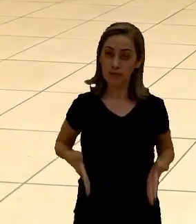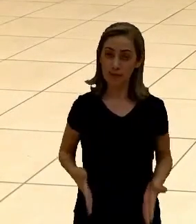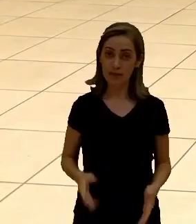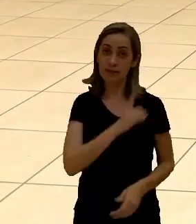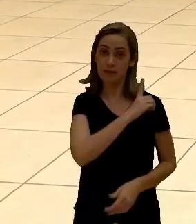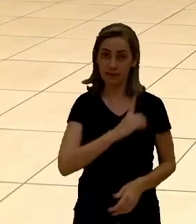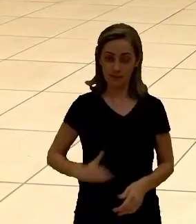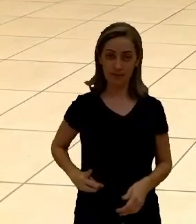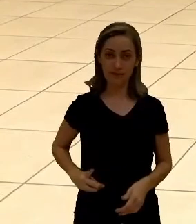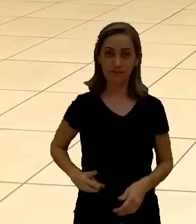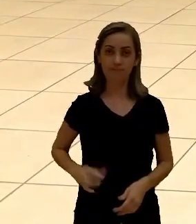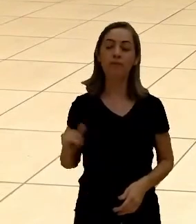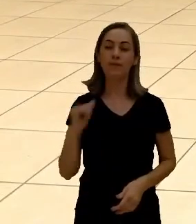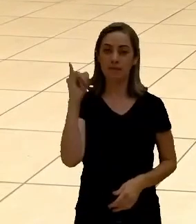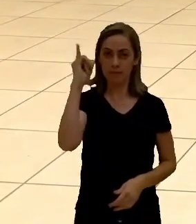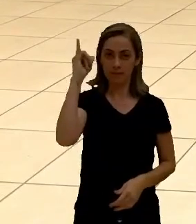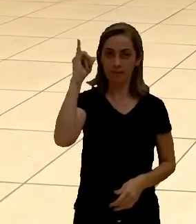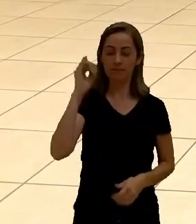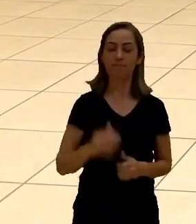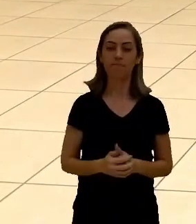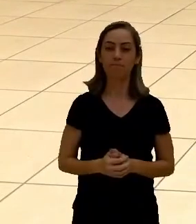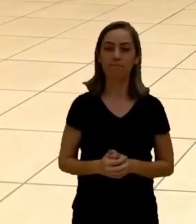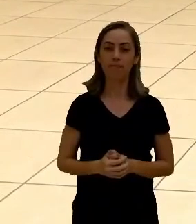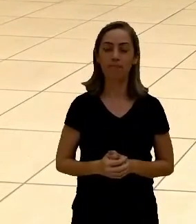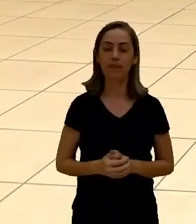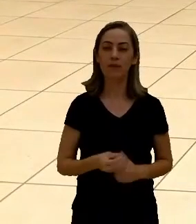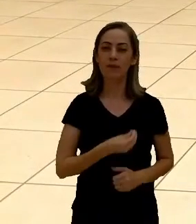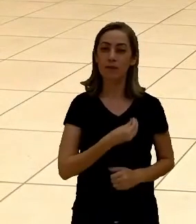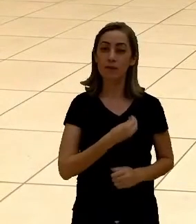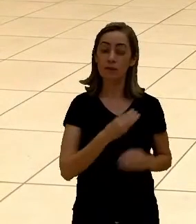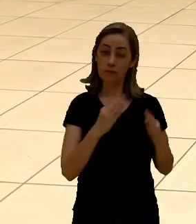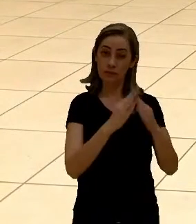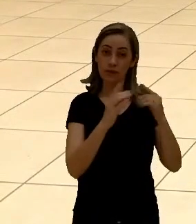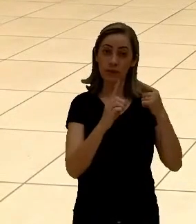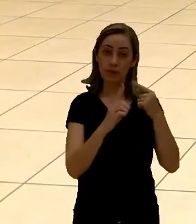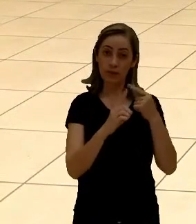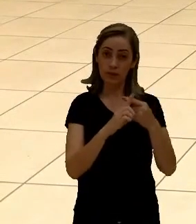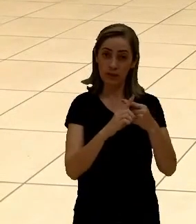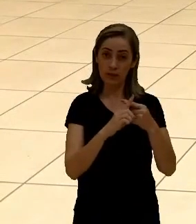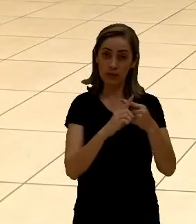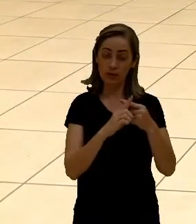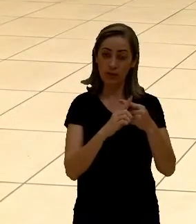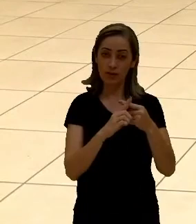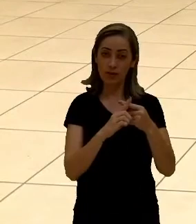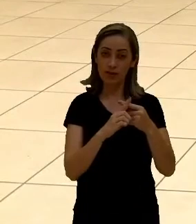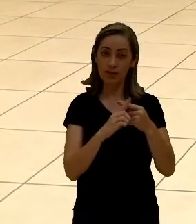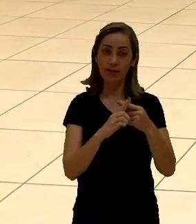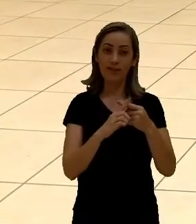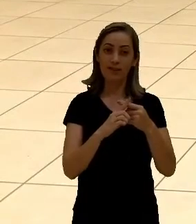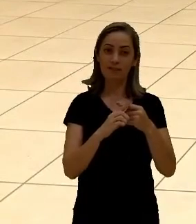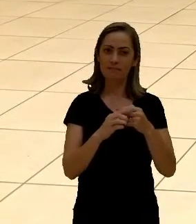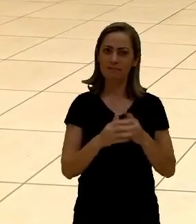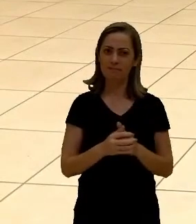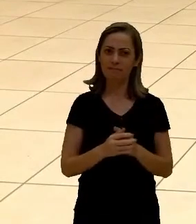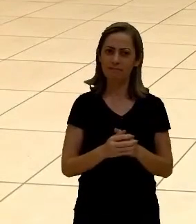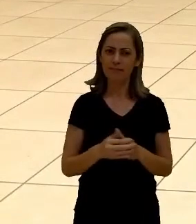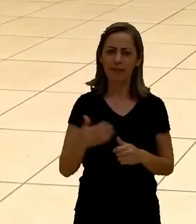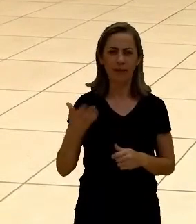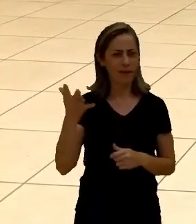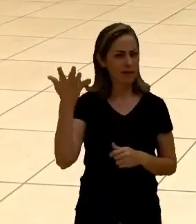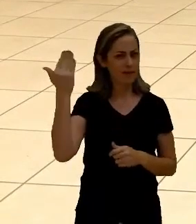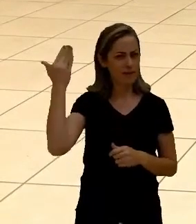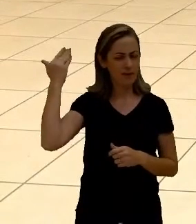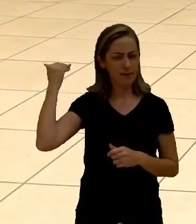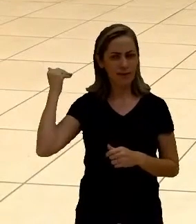é importante eh estou dentro da igreja desde que me conheço por gente comecei com